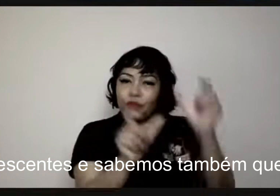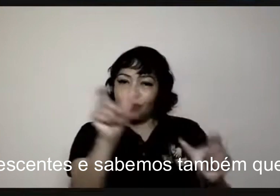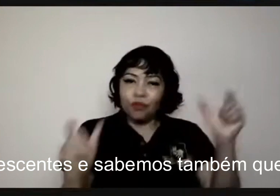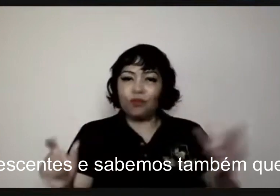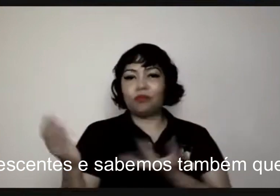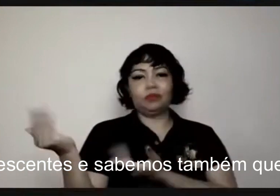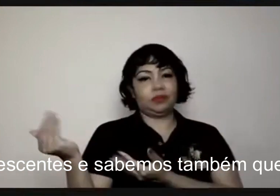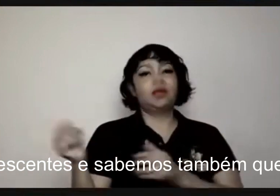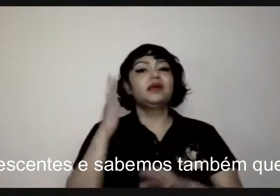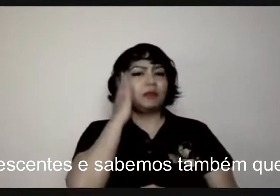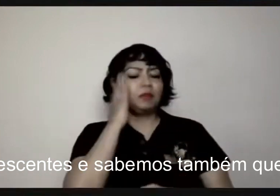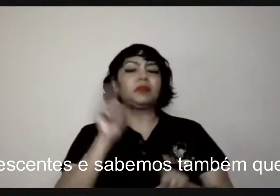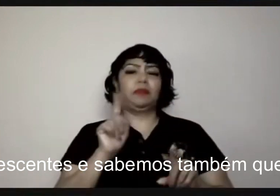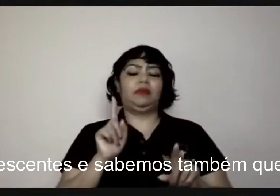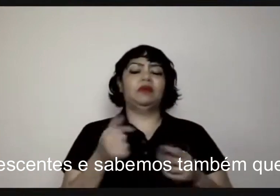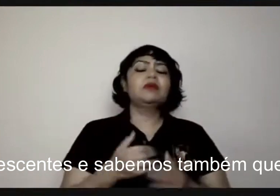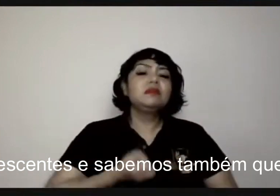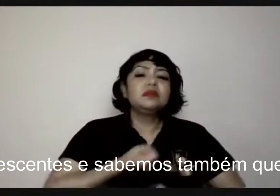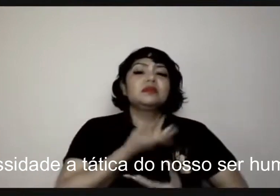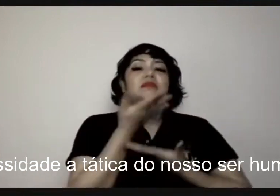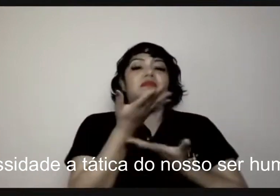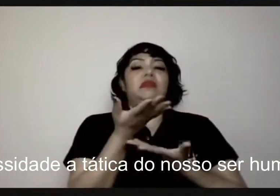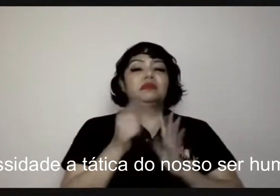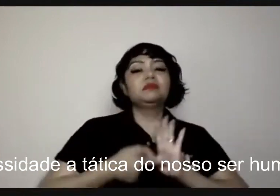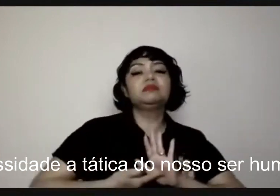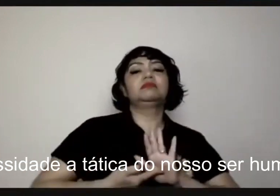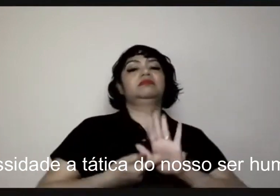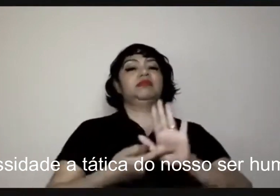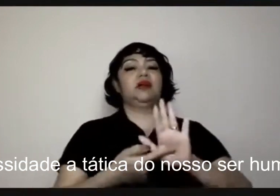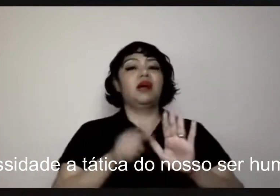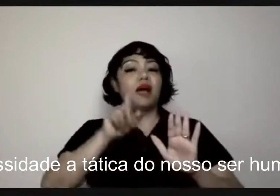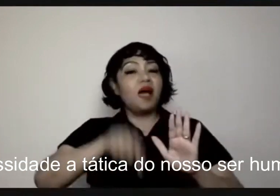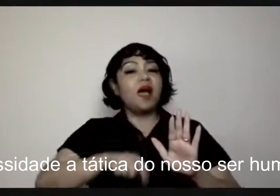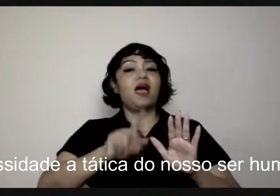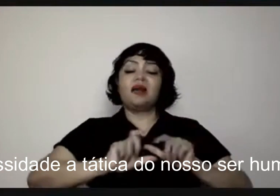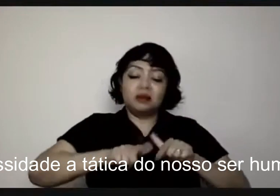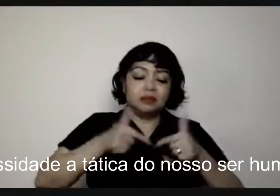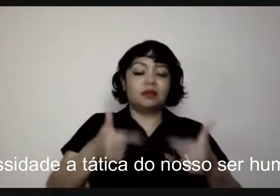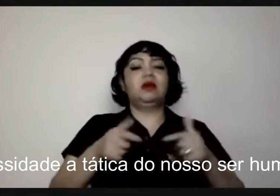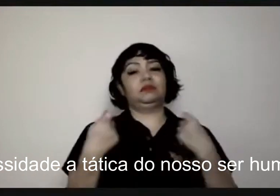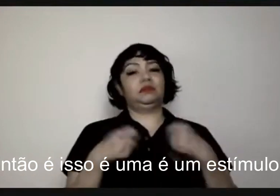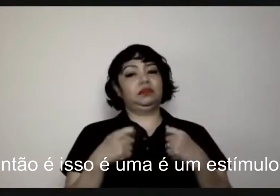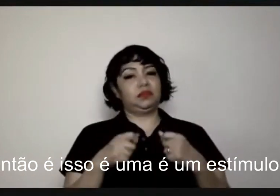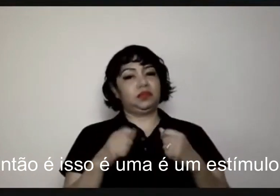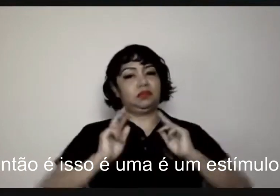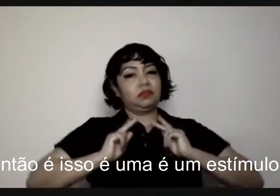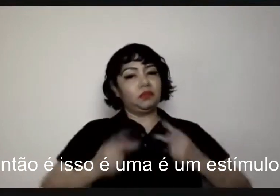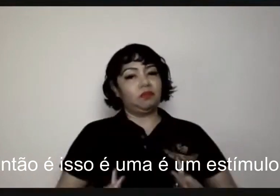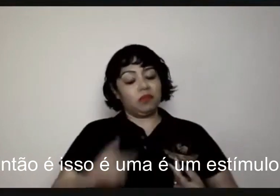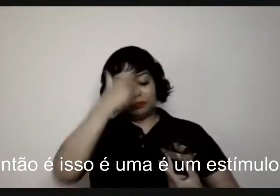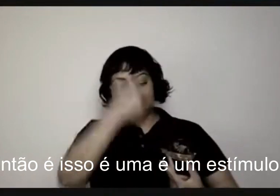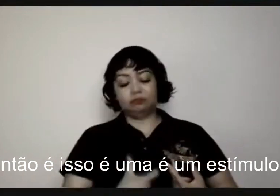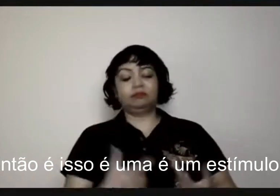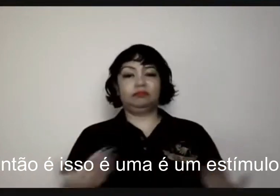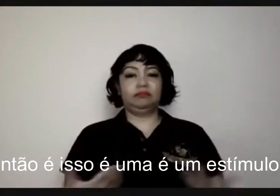também que expressar-se é uma necessidade atávica do nosso do ser humano, né?